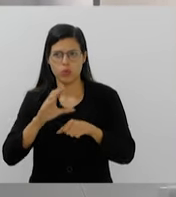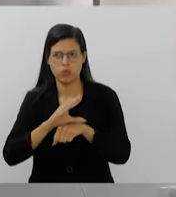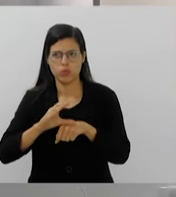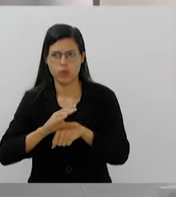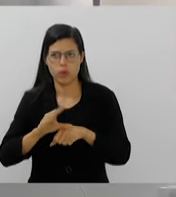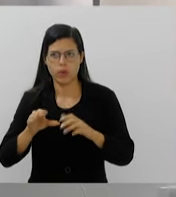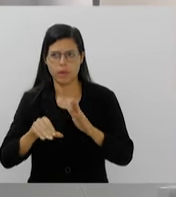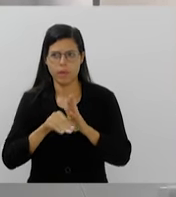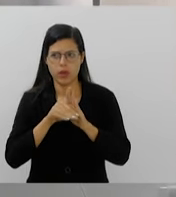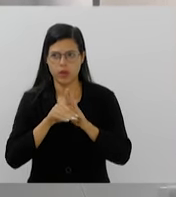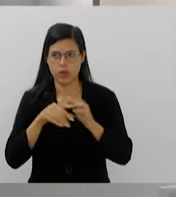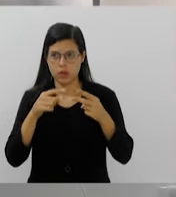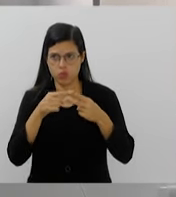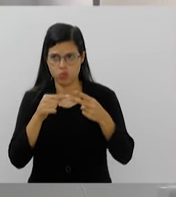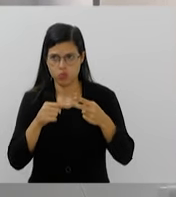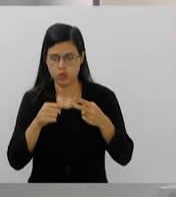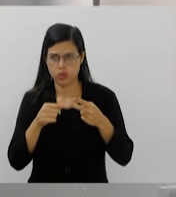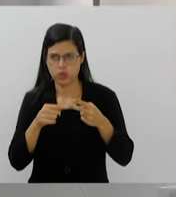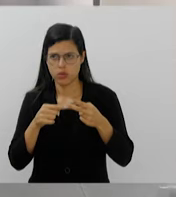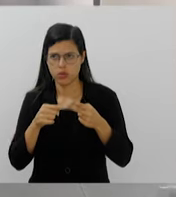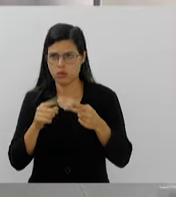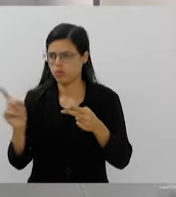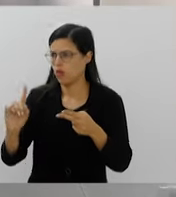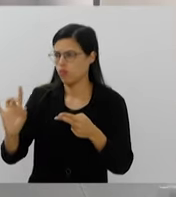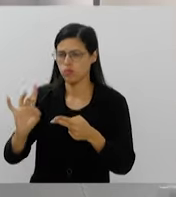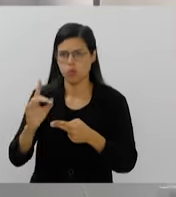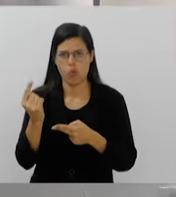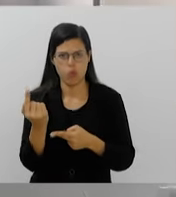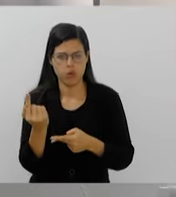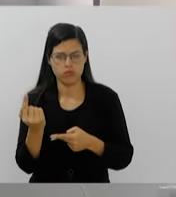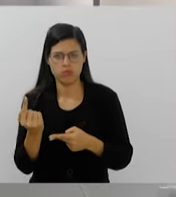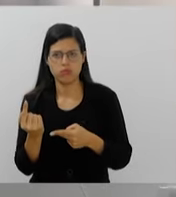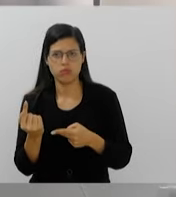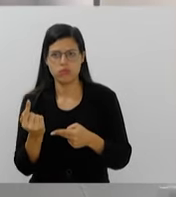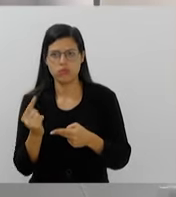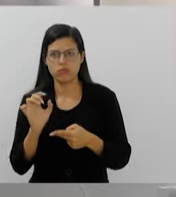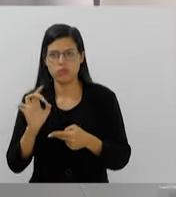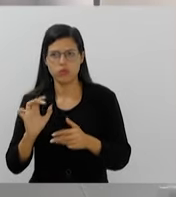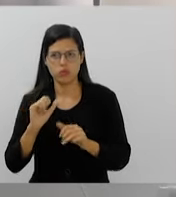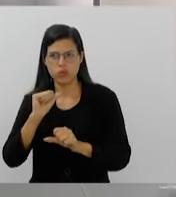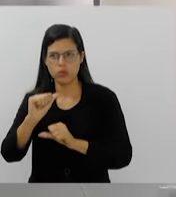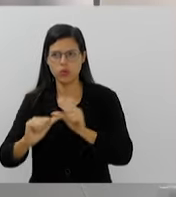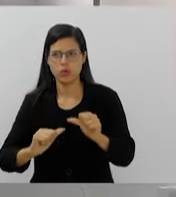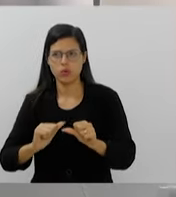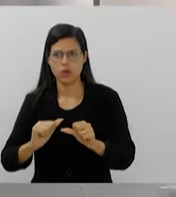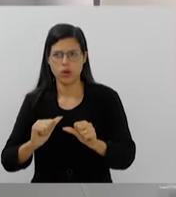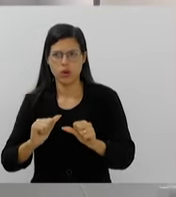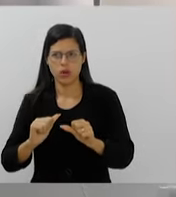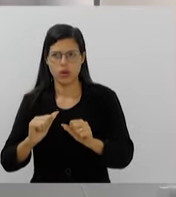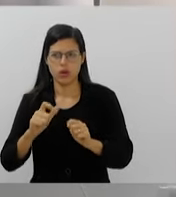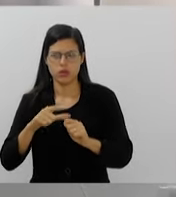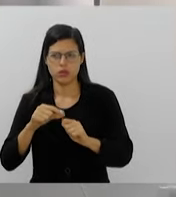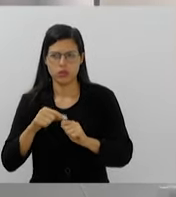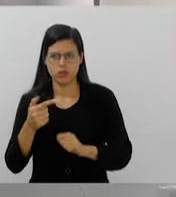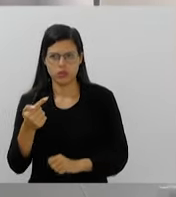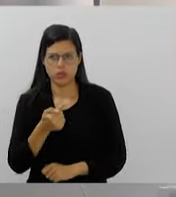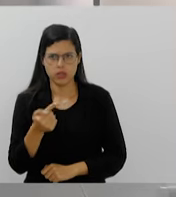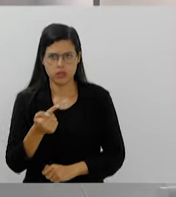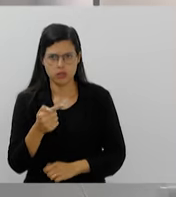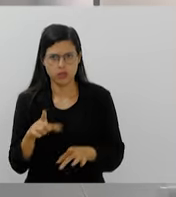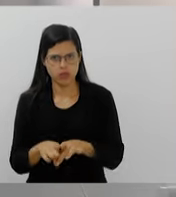duas? Não, uma só. É só trocar o 15. Ela suprime o artigo 7º também. É, duas.